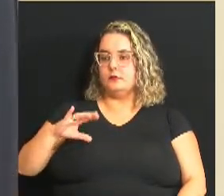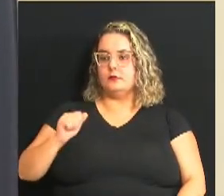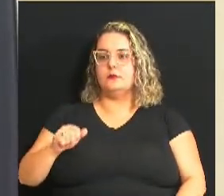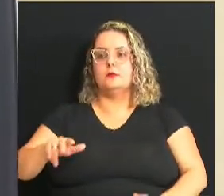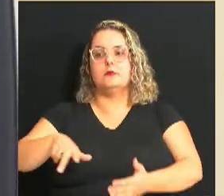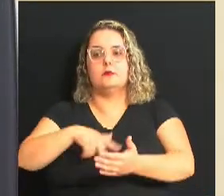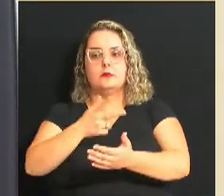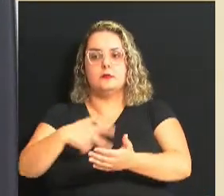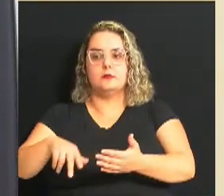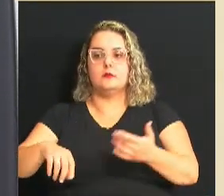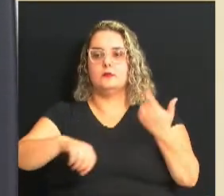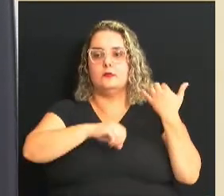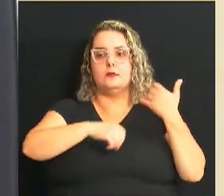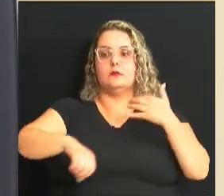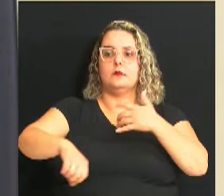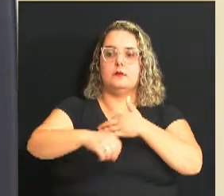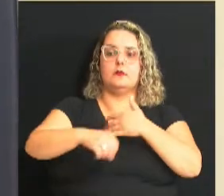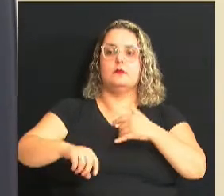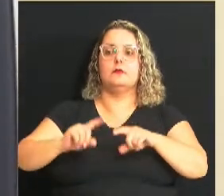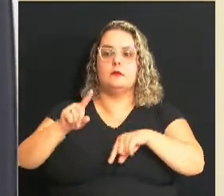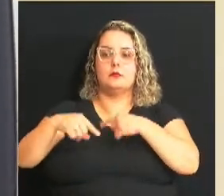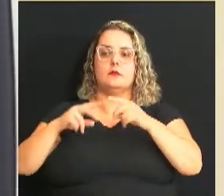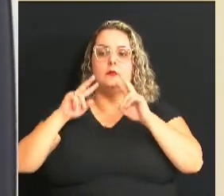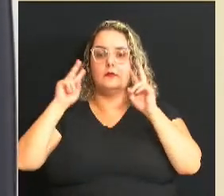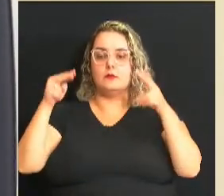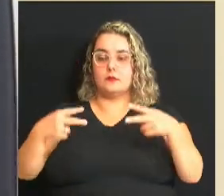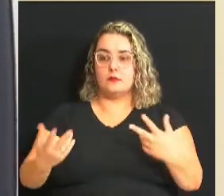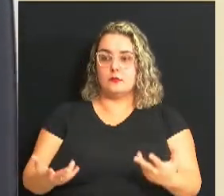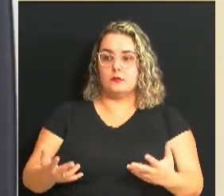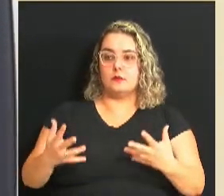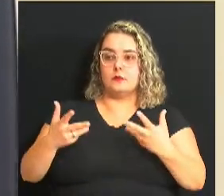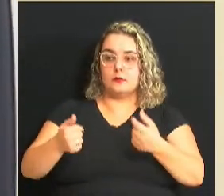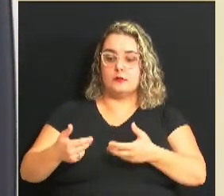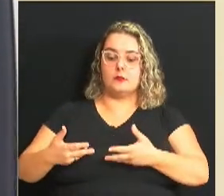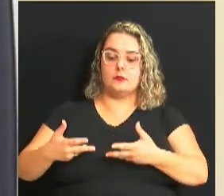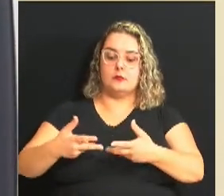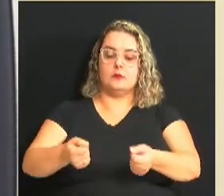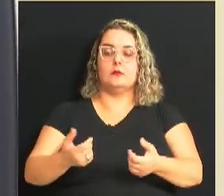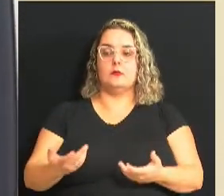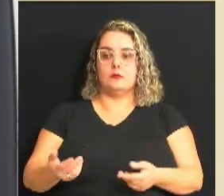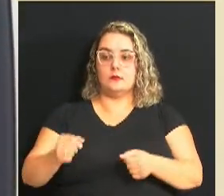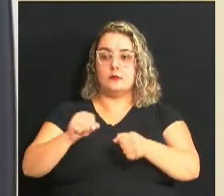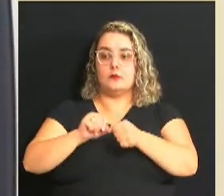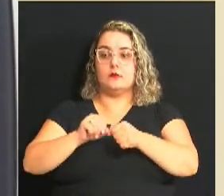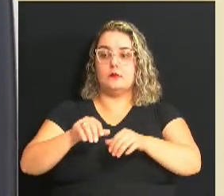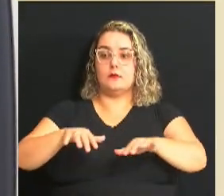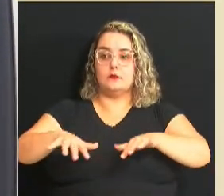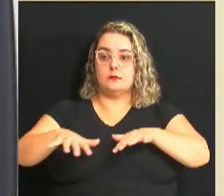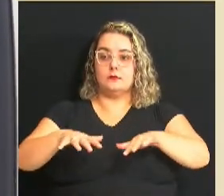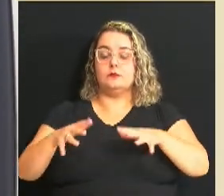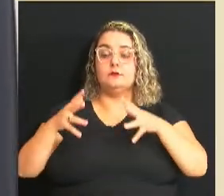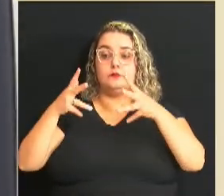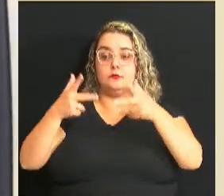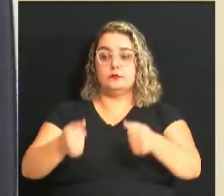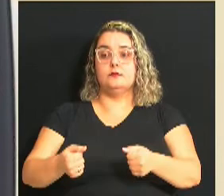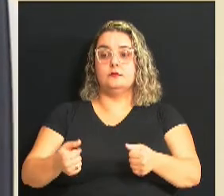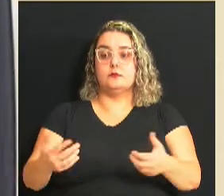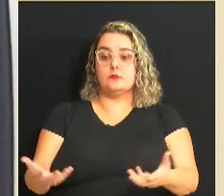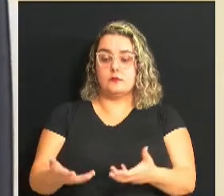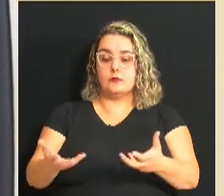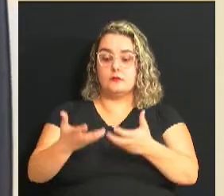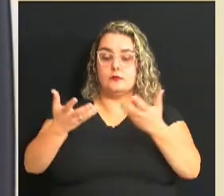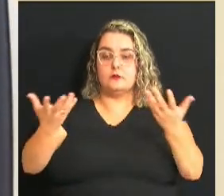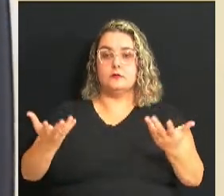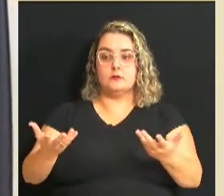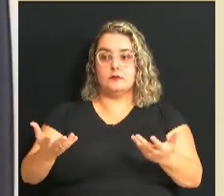a orquestra sinfônica tem outro olhar, e todos, então, foram convidados para fazer esse movimento. Todas essas contribuições estão